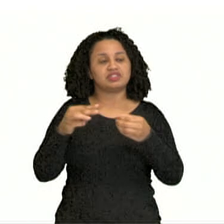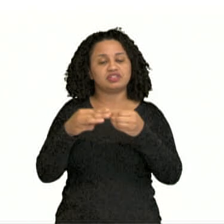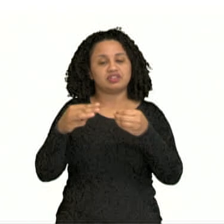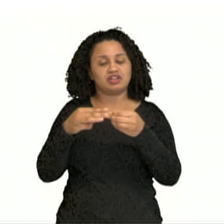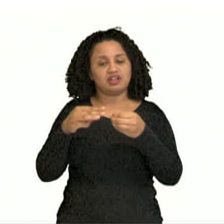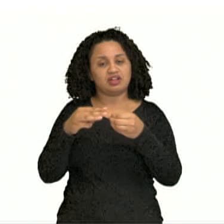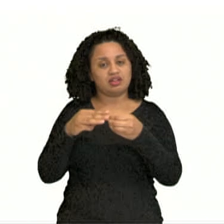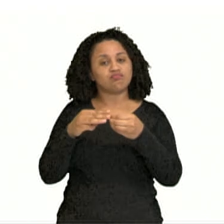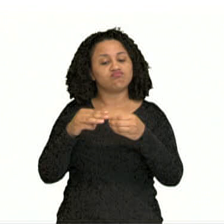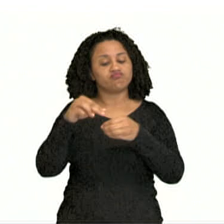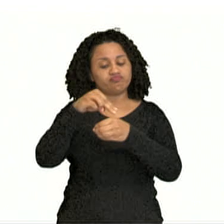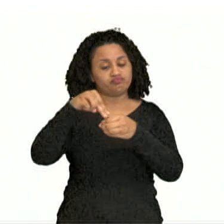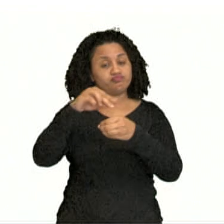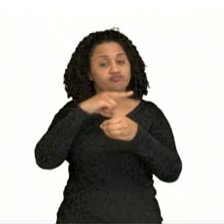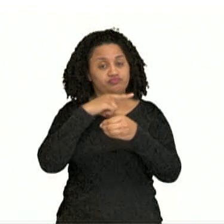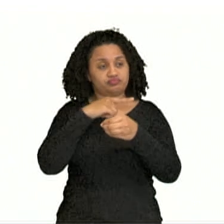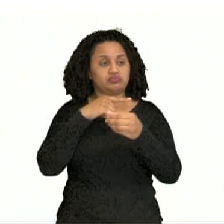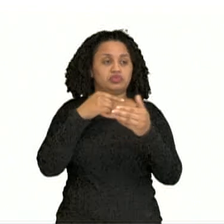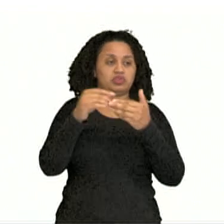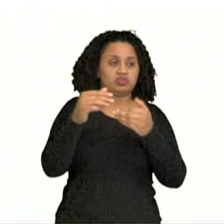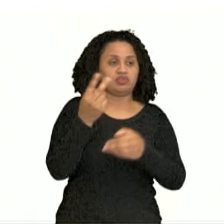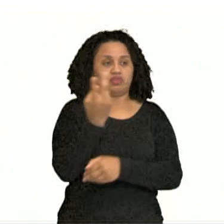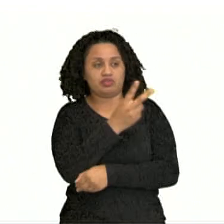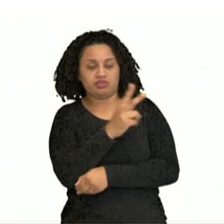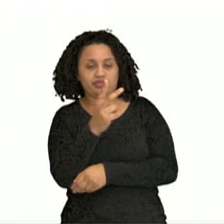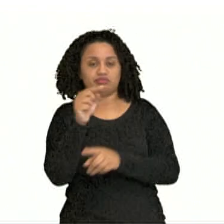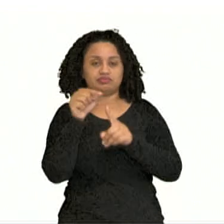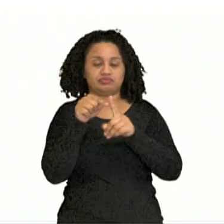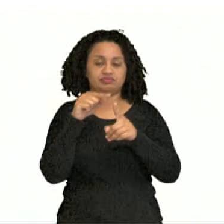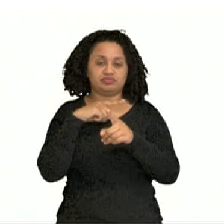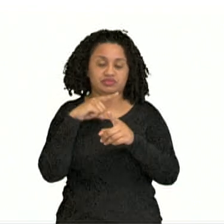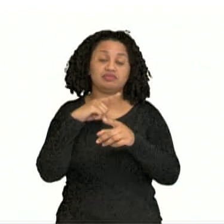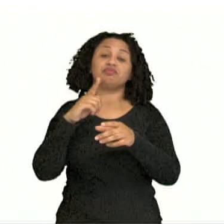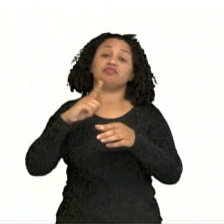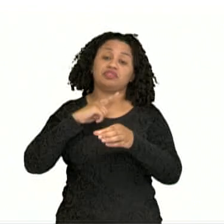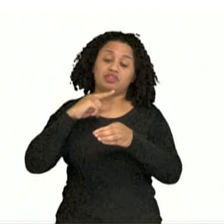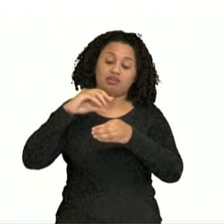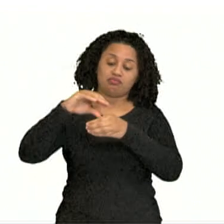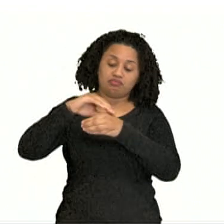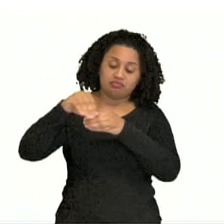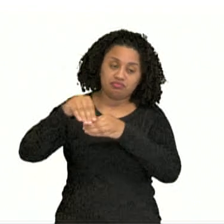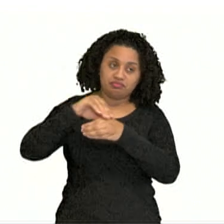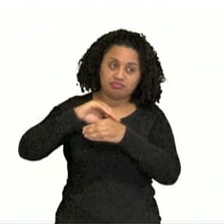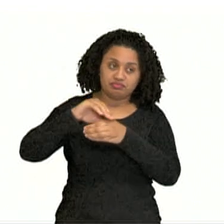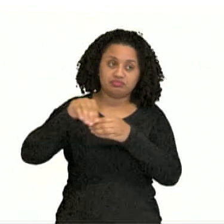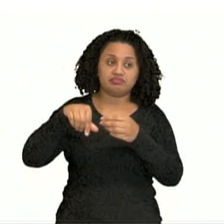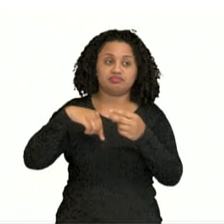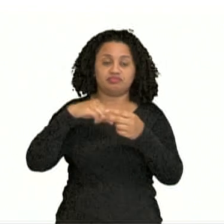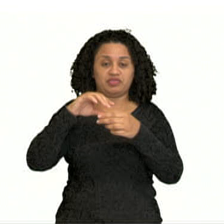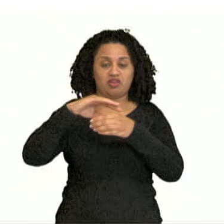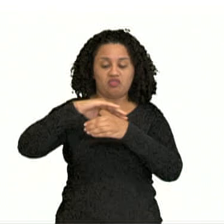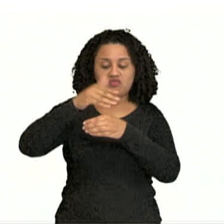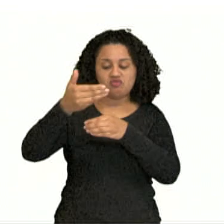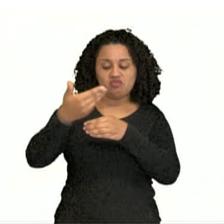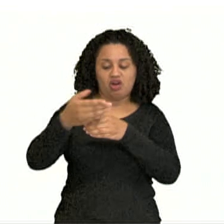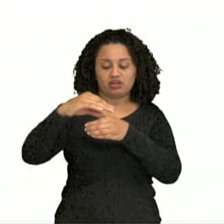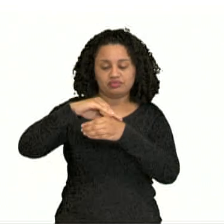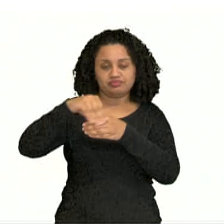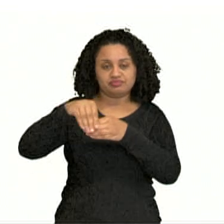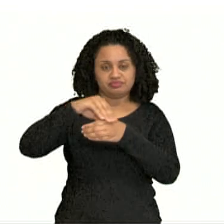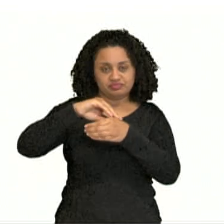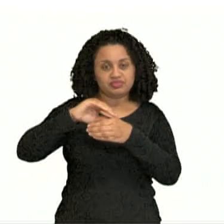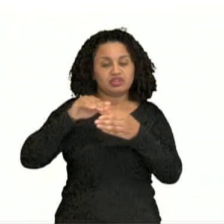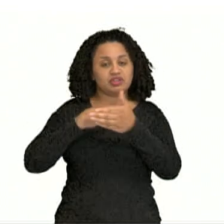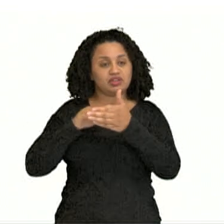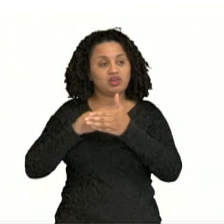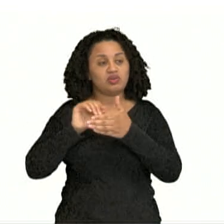eucarionte, independente se é animal ou vegetal, vai apresentar membrana, parte mais externa, que